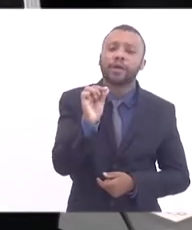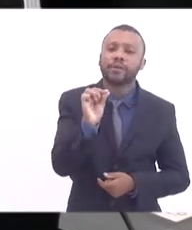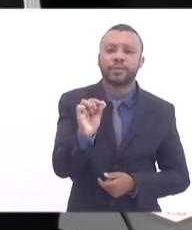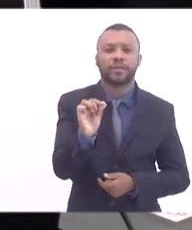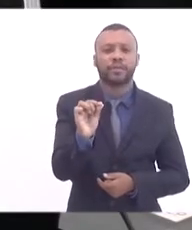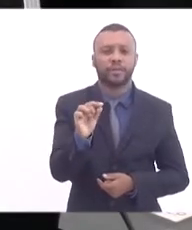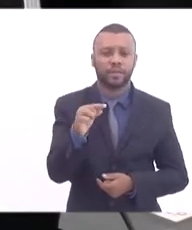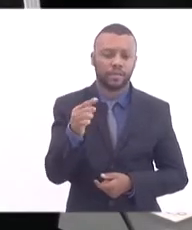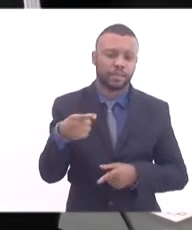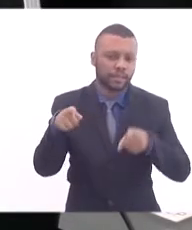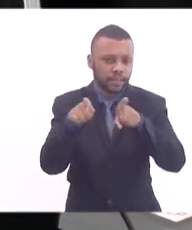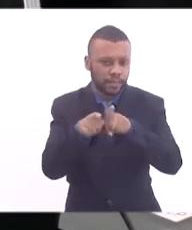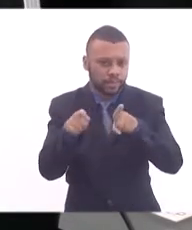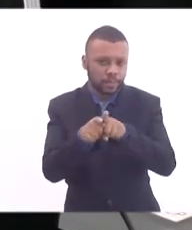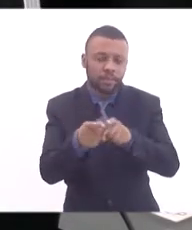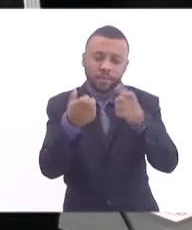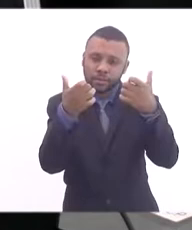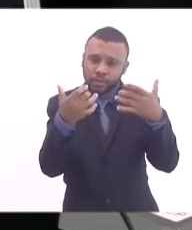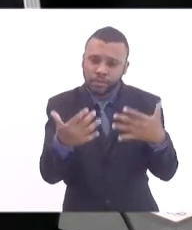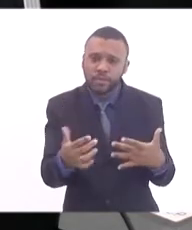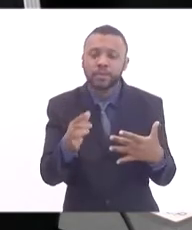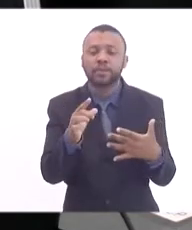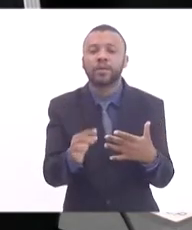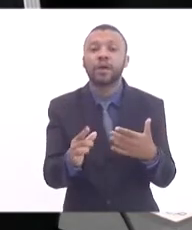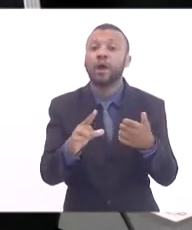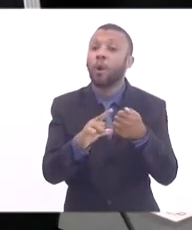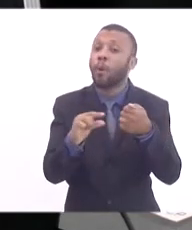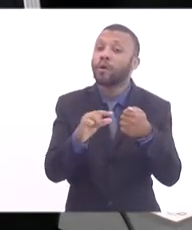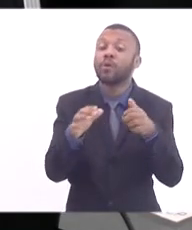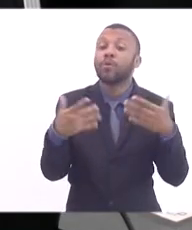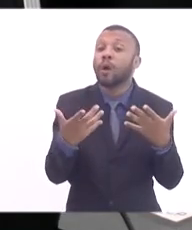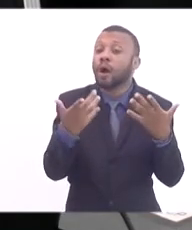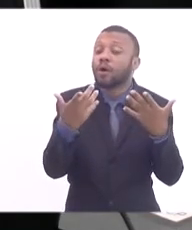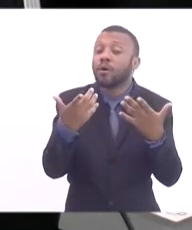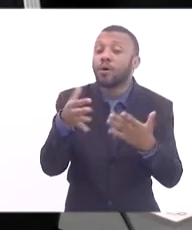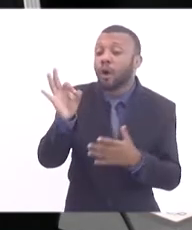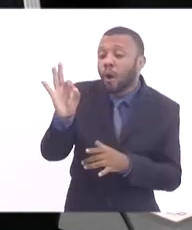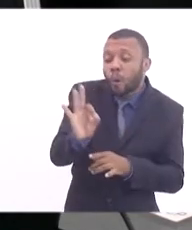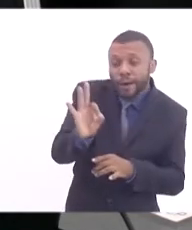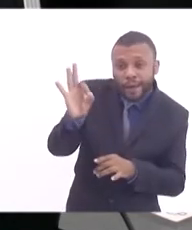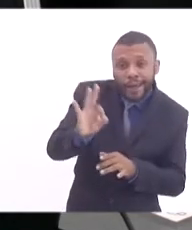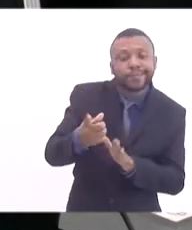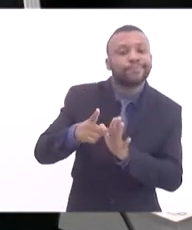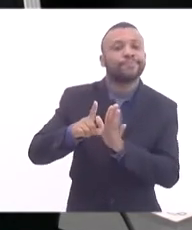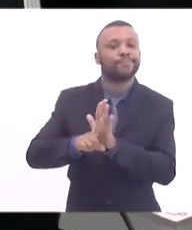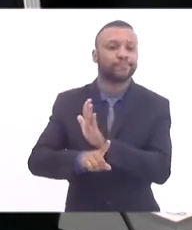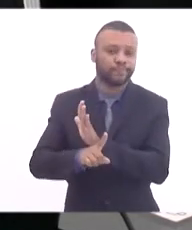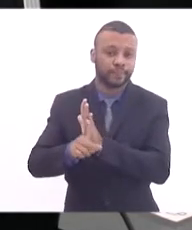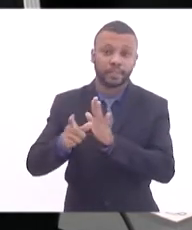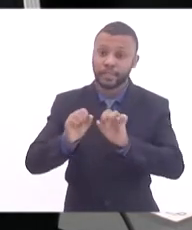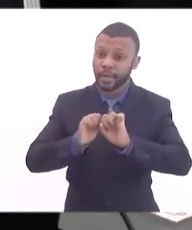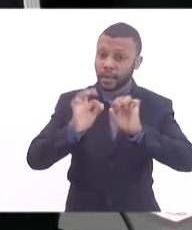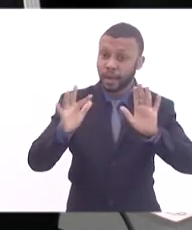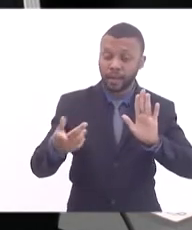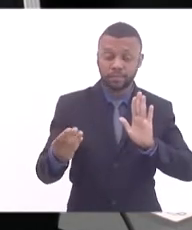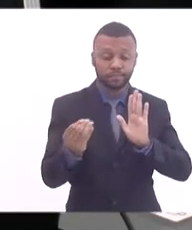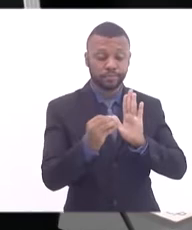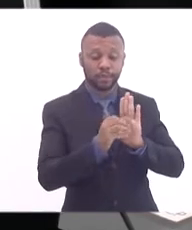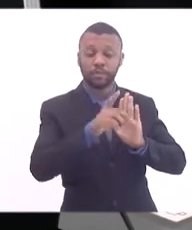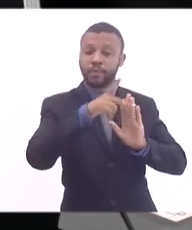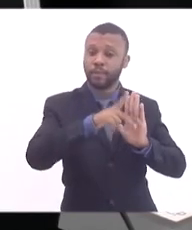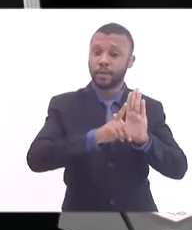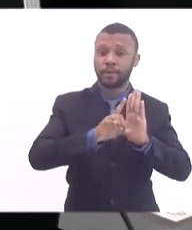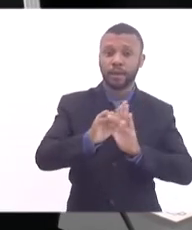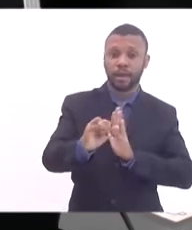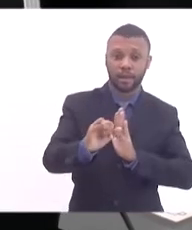também é um artigo dizendo que a qual é o crédito presumido deixar claro no PL porque ele fala que vai aderir mas